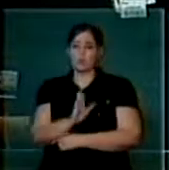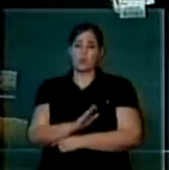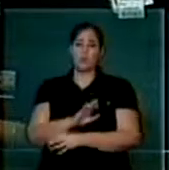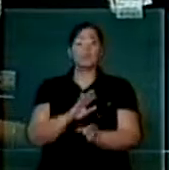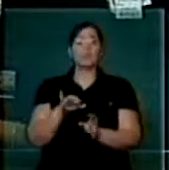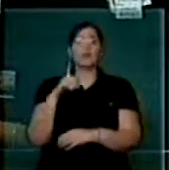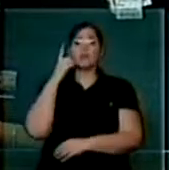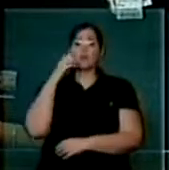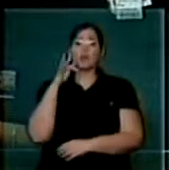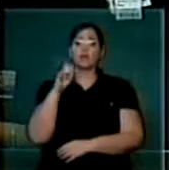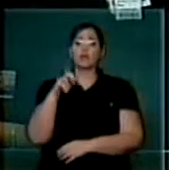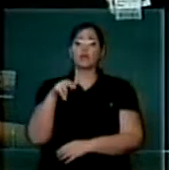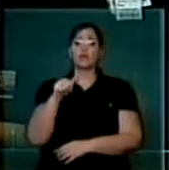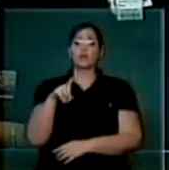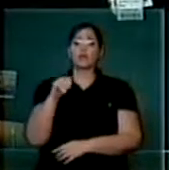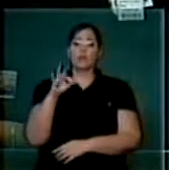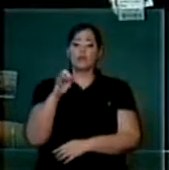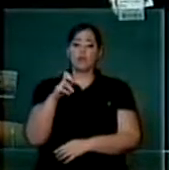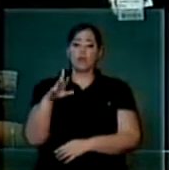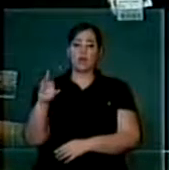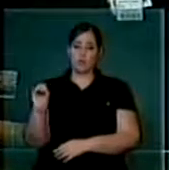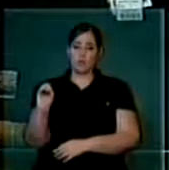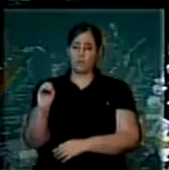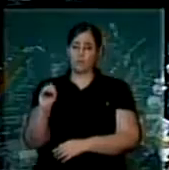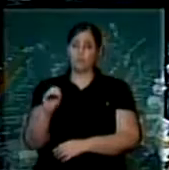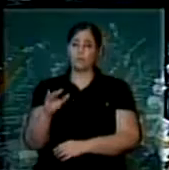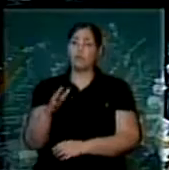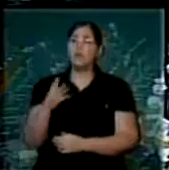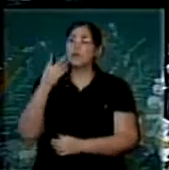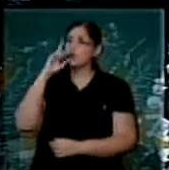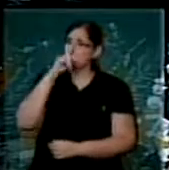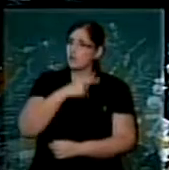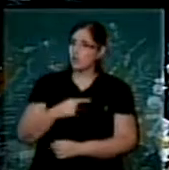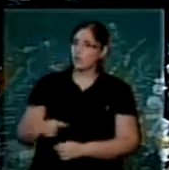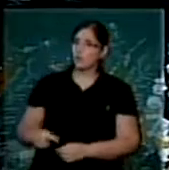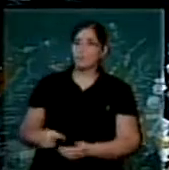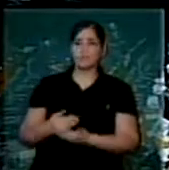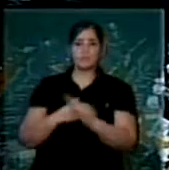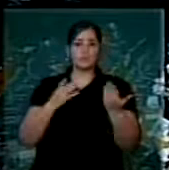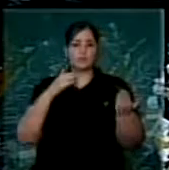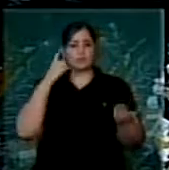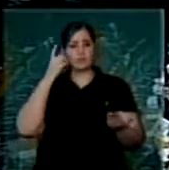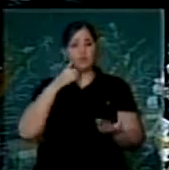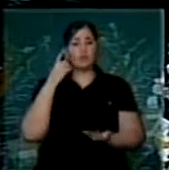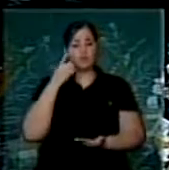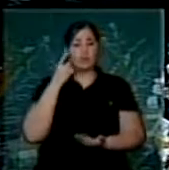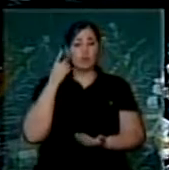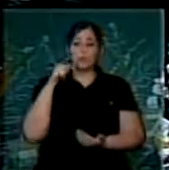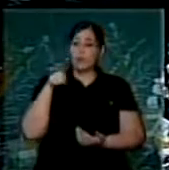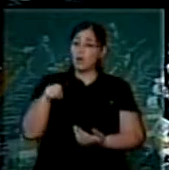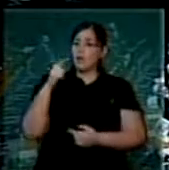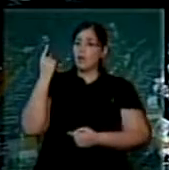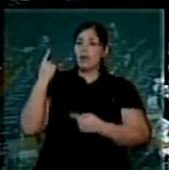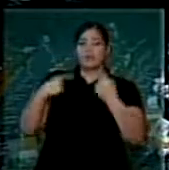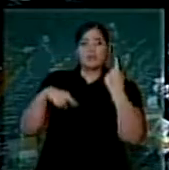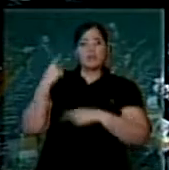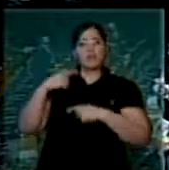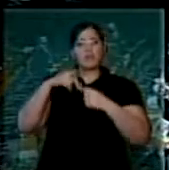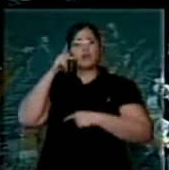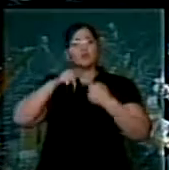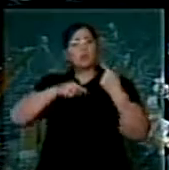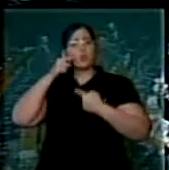Ferro, como líder, tem a palavra. Senhor presidente, senhoras e senhores parlamentares, esse é um debate